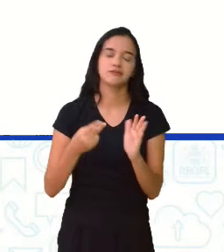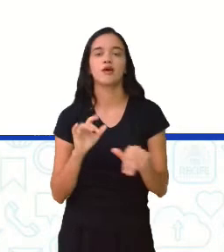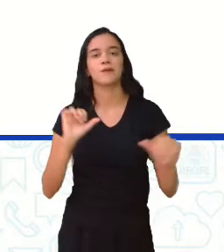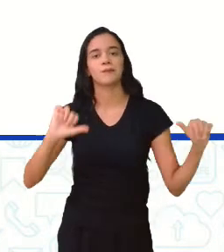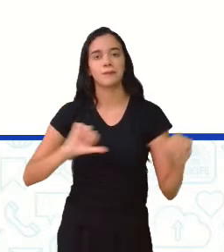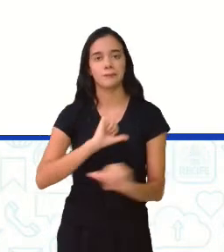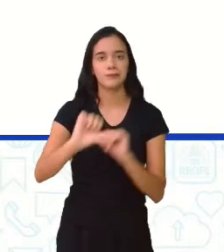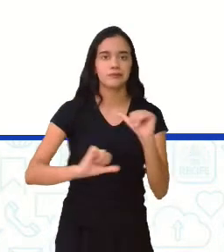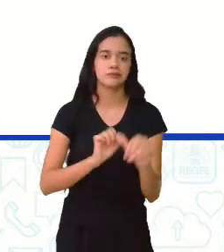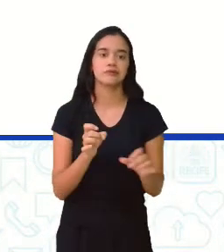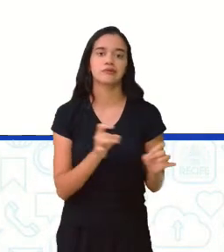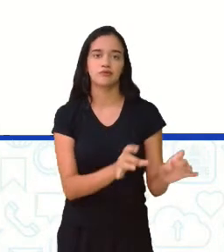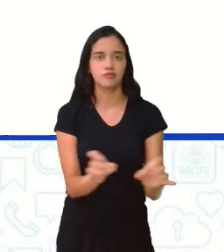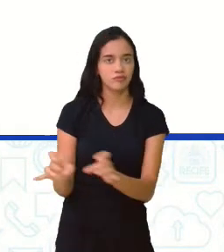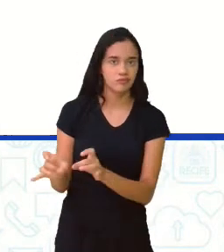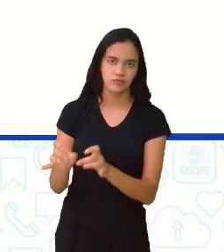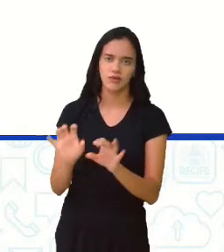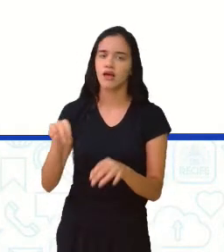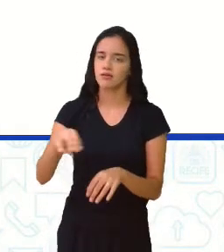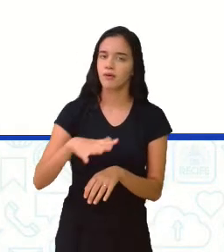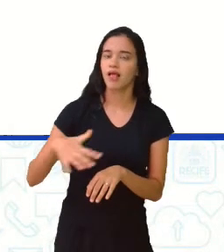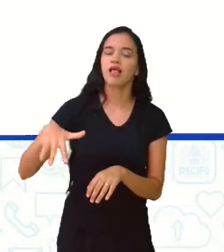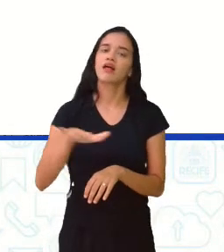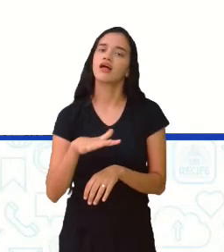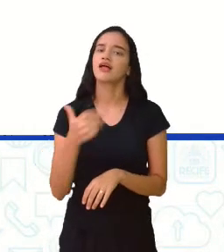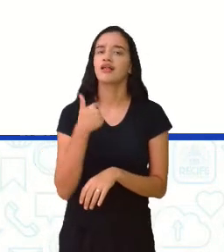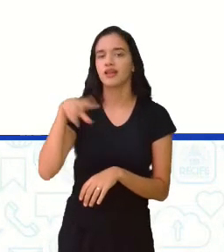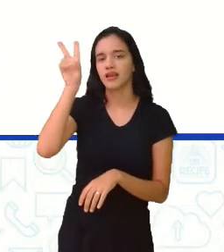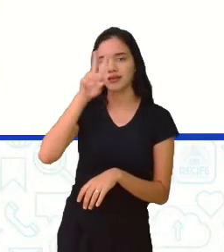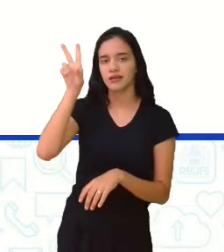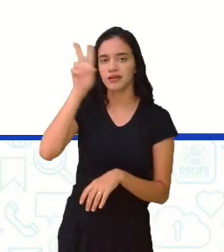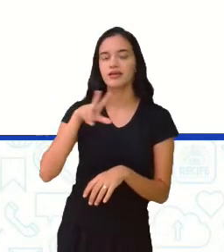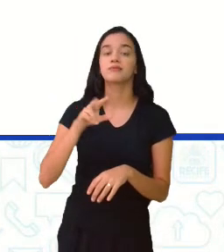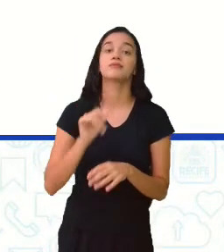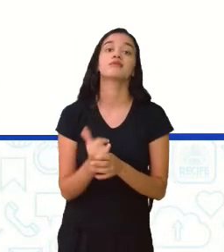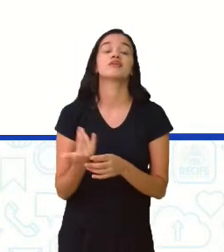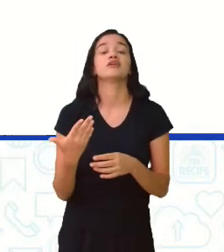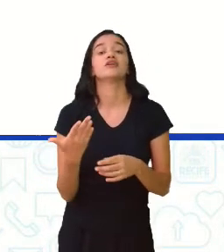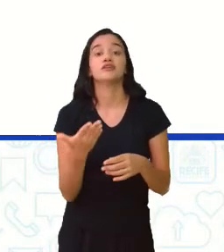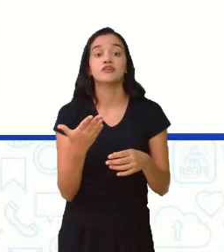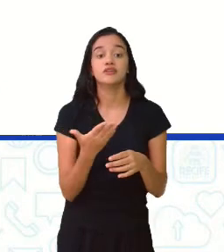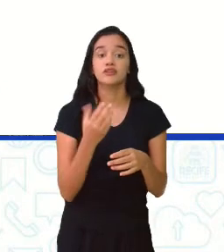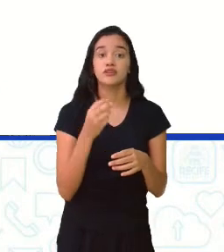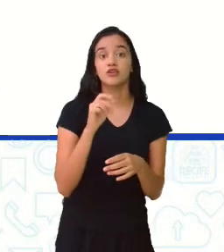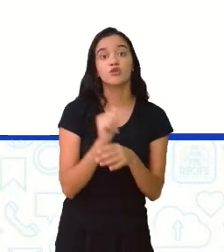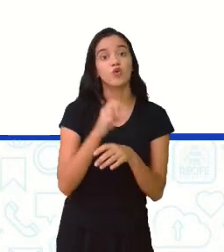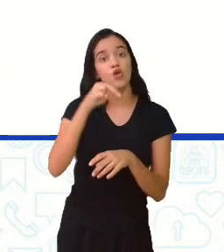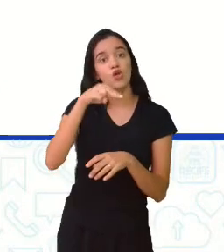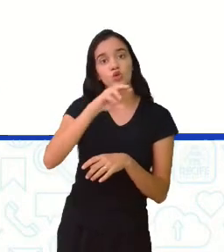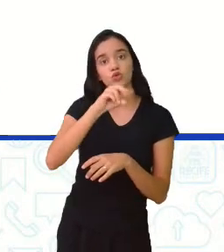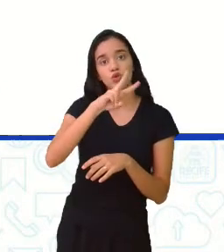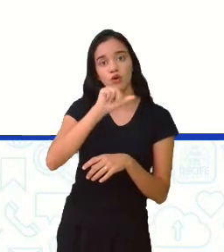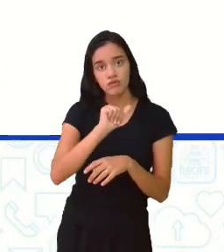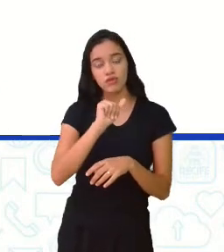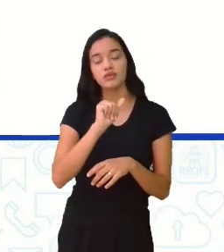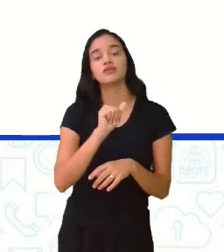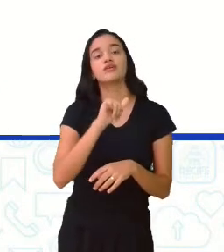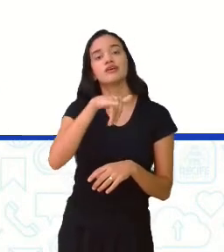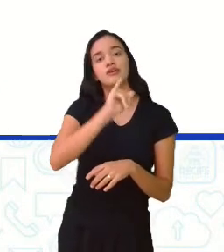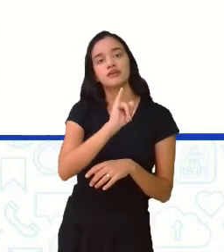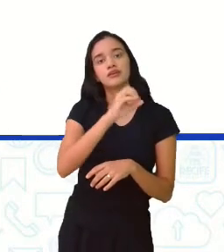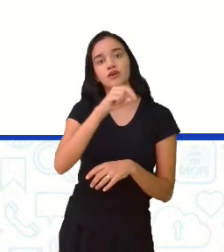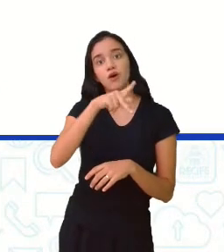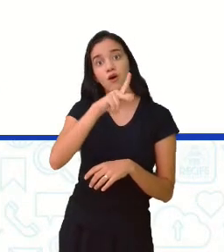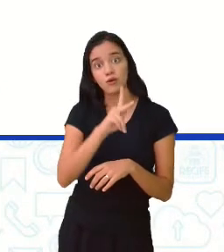no comércio. Se liga só, de Nova York para Tóquio, passando pelo Ártico, são